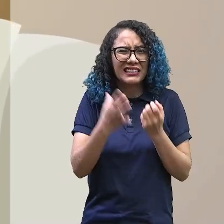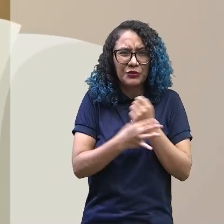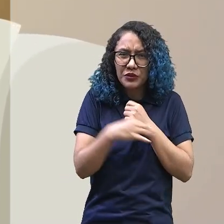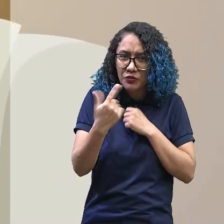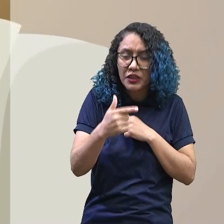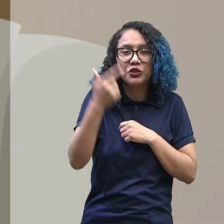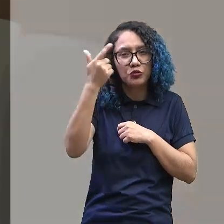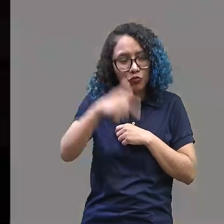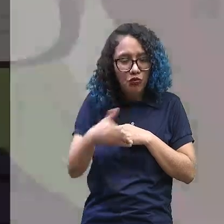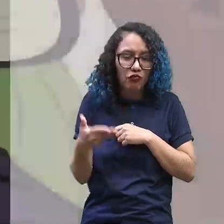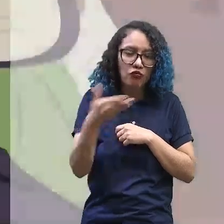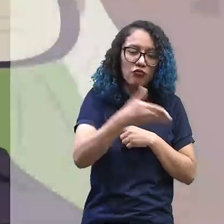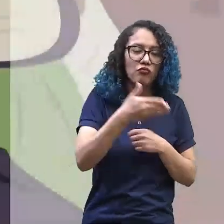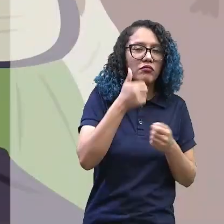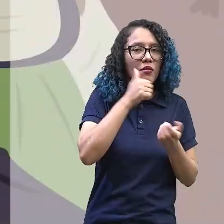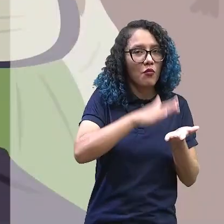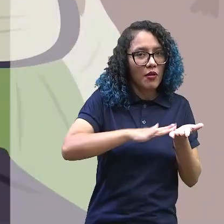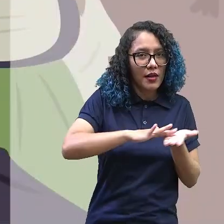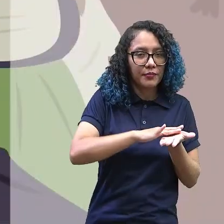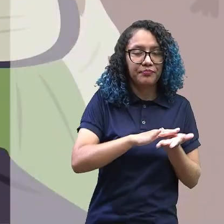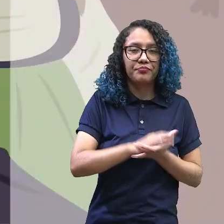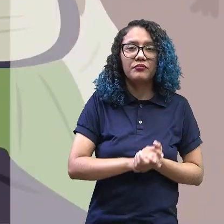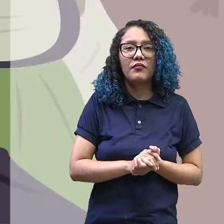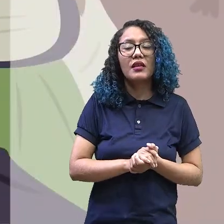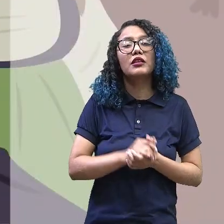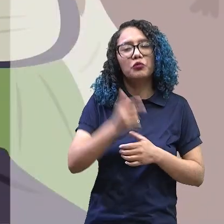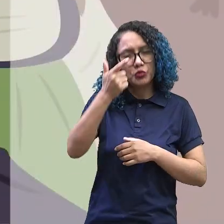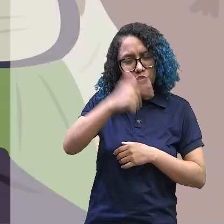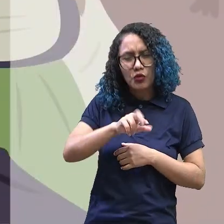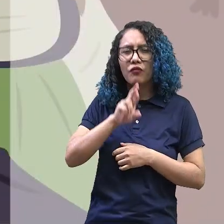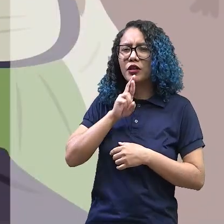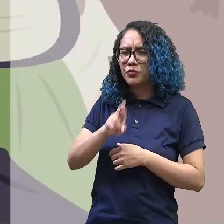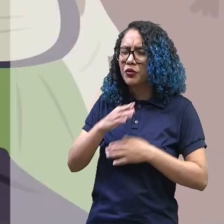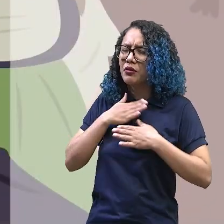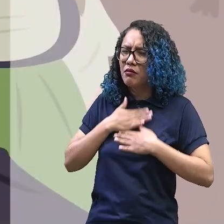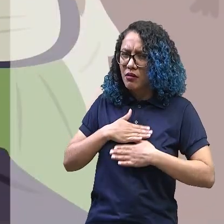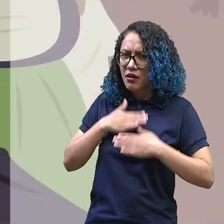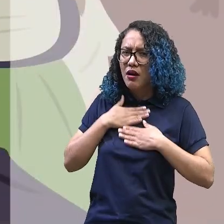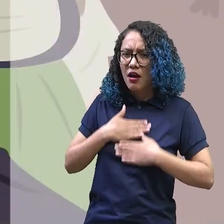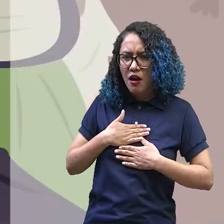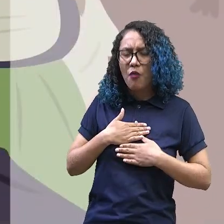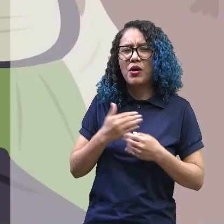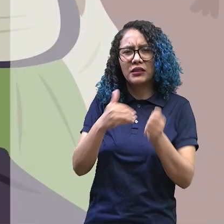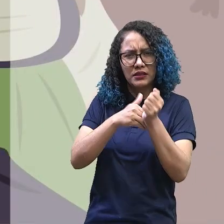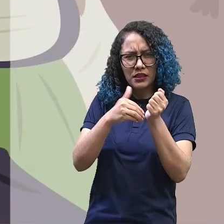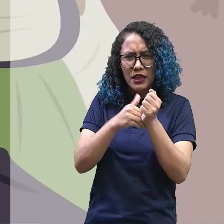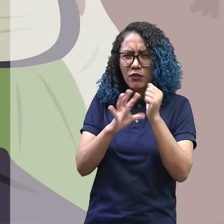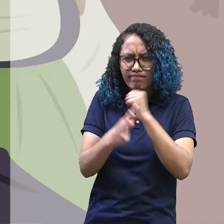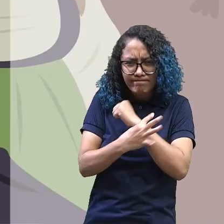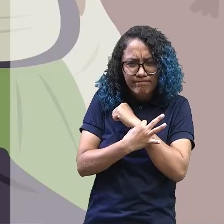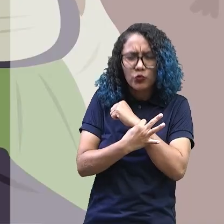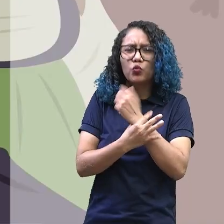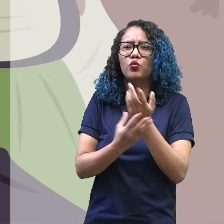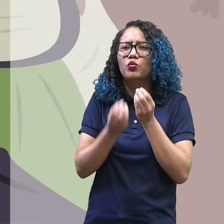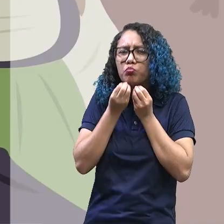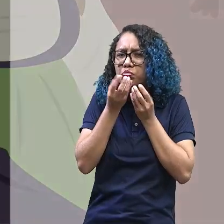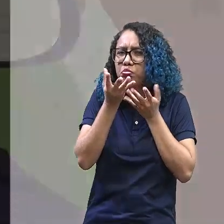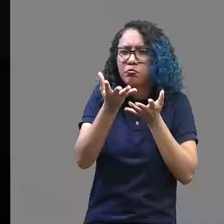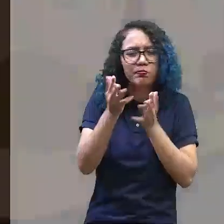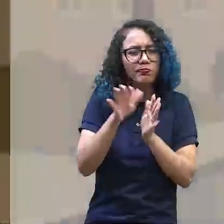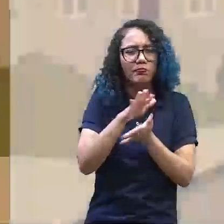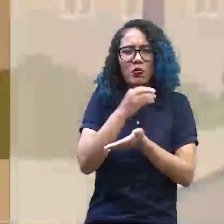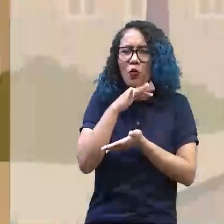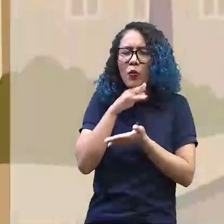cartomante. A cartomante reforça a segurança de Rita. Seu segredo está seguro. Nada de mal